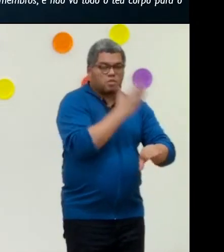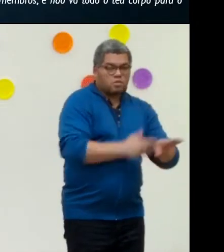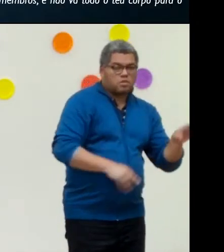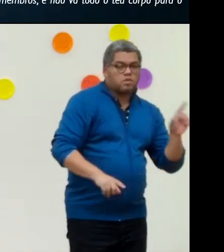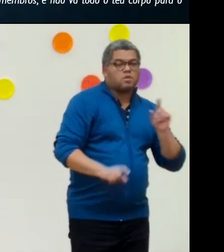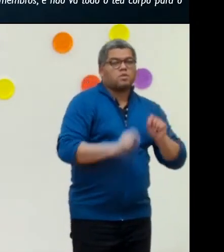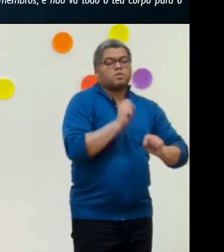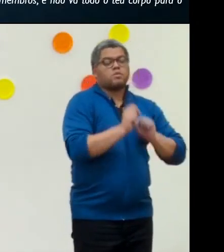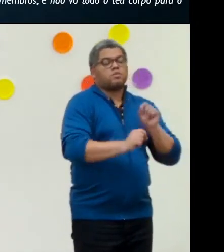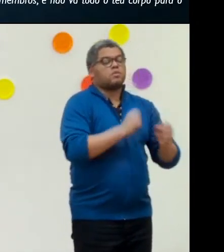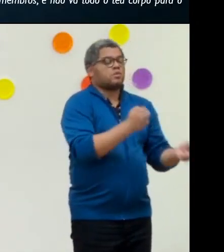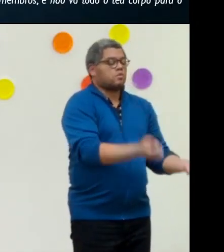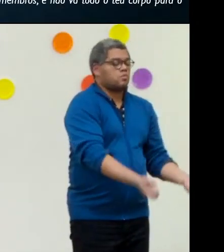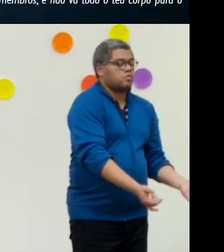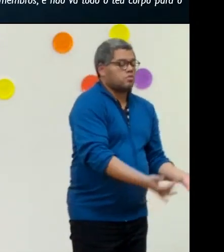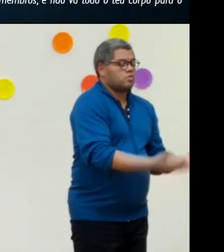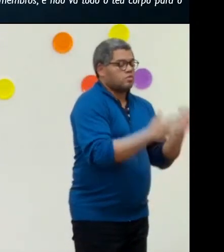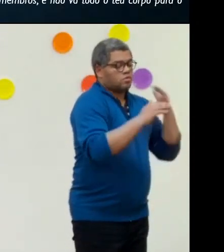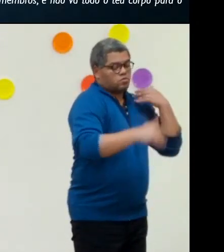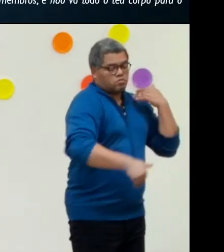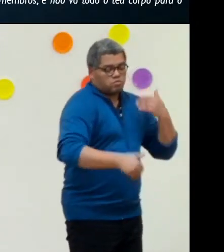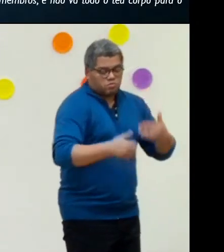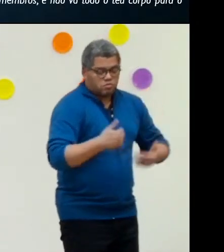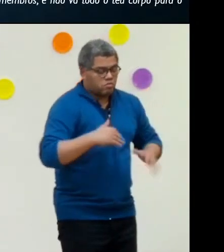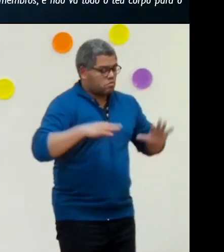pulando, olhando tudo.